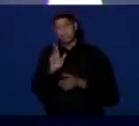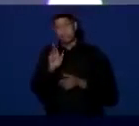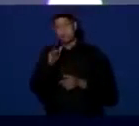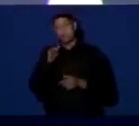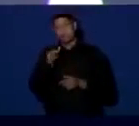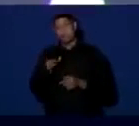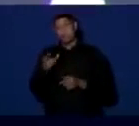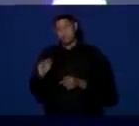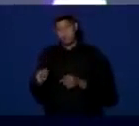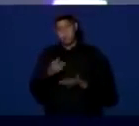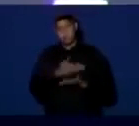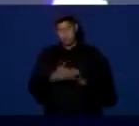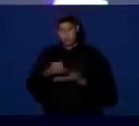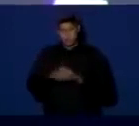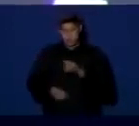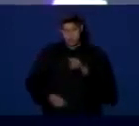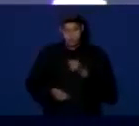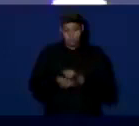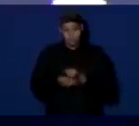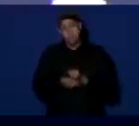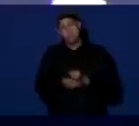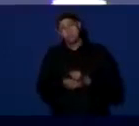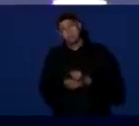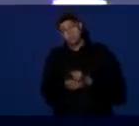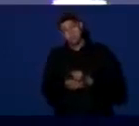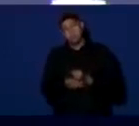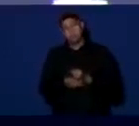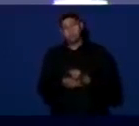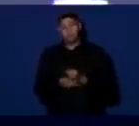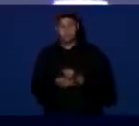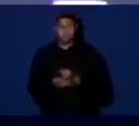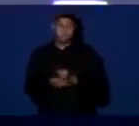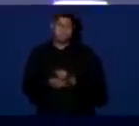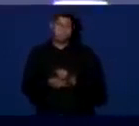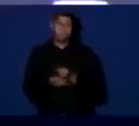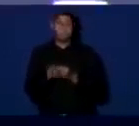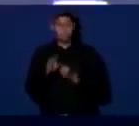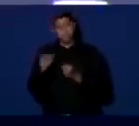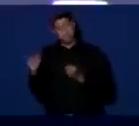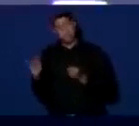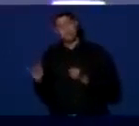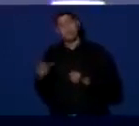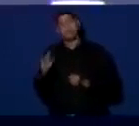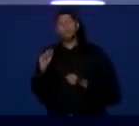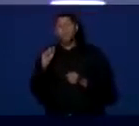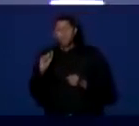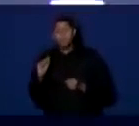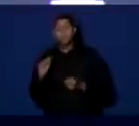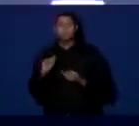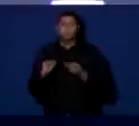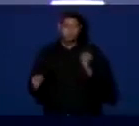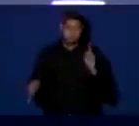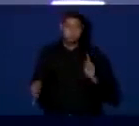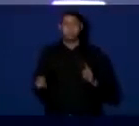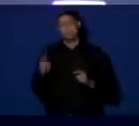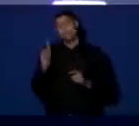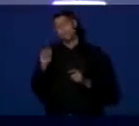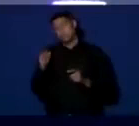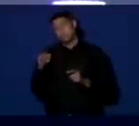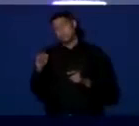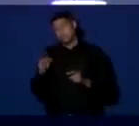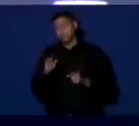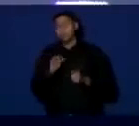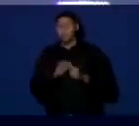Capital, que começa esse ano e que certamente vai ser um enorme sucesso, como tudo que o Daniel já fez na